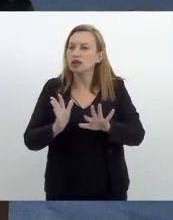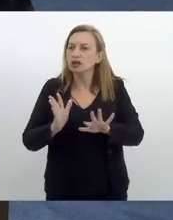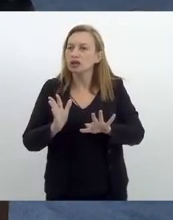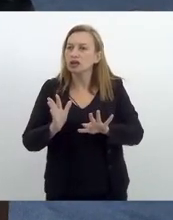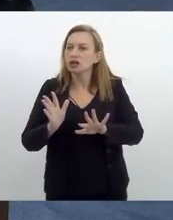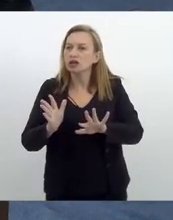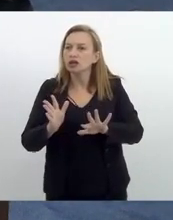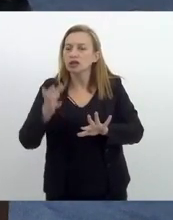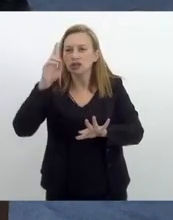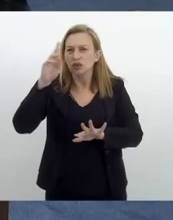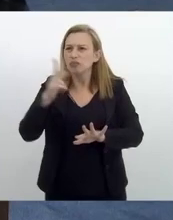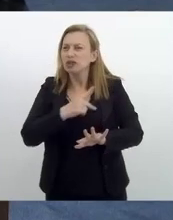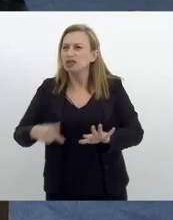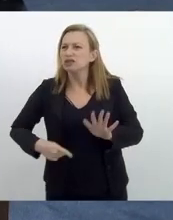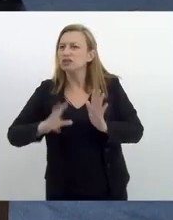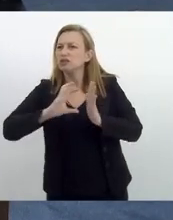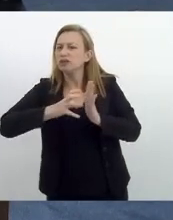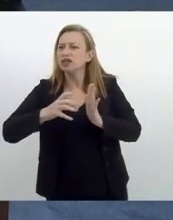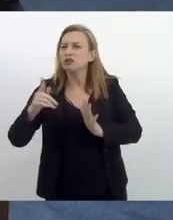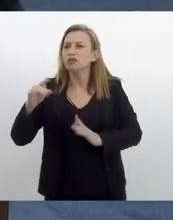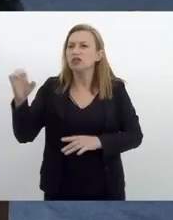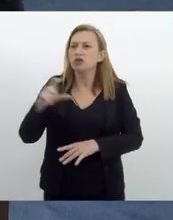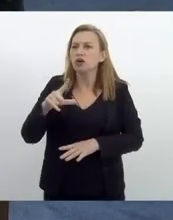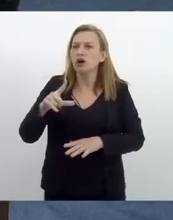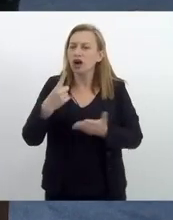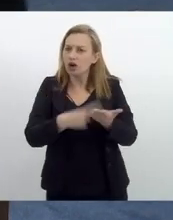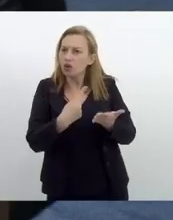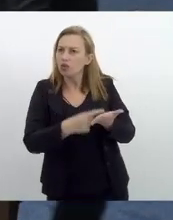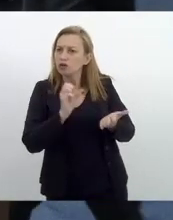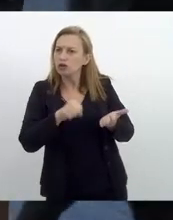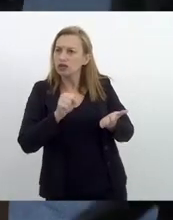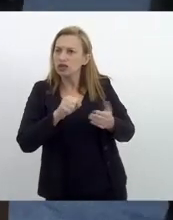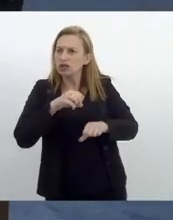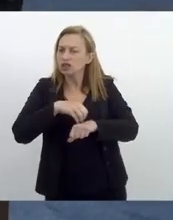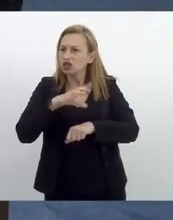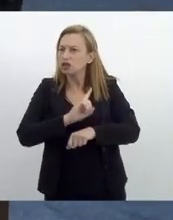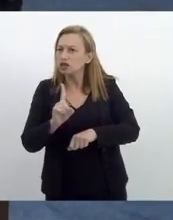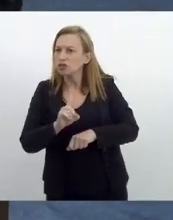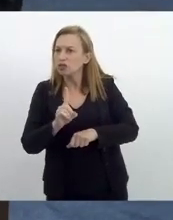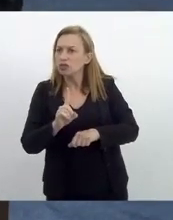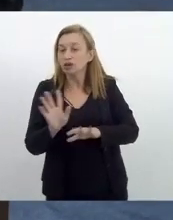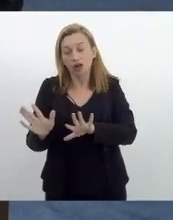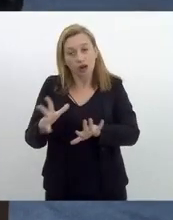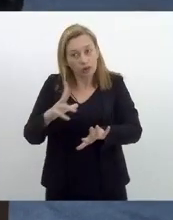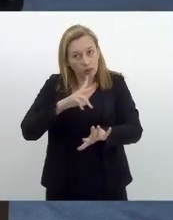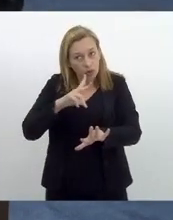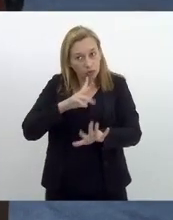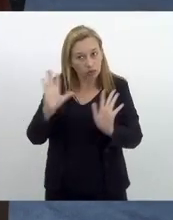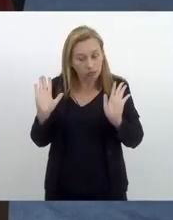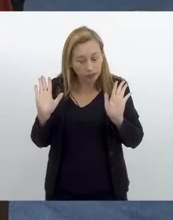tem que ter acordo, não tem destaque, presidente. Olha só, essa é a minha proposta. aqui é uma casa